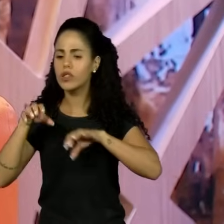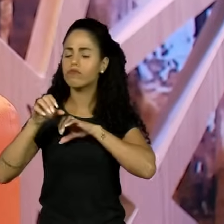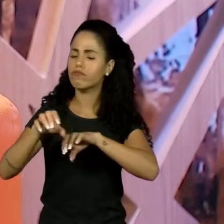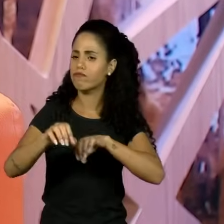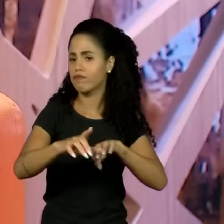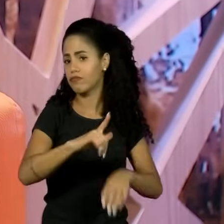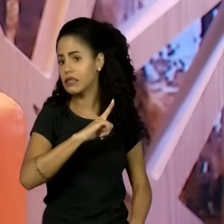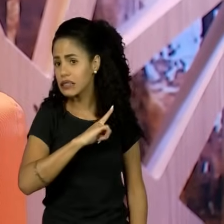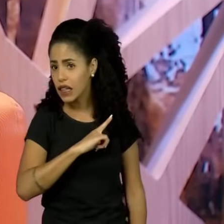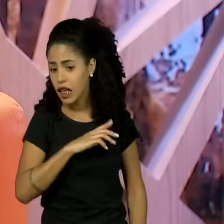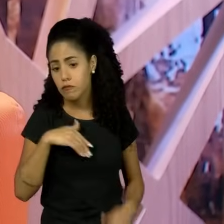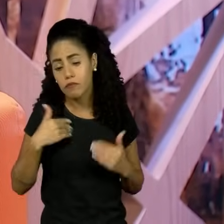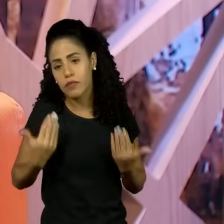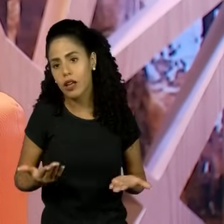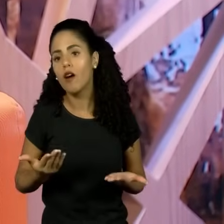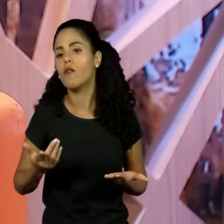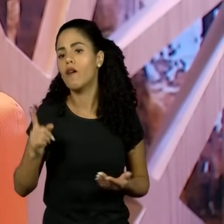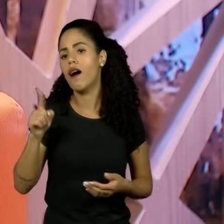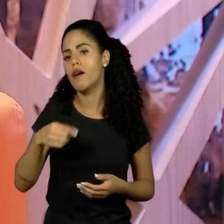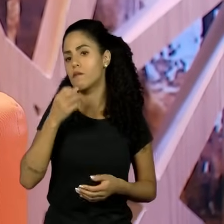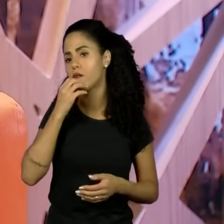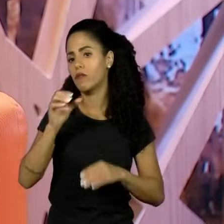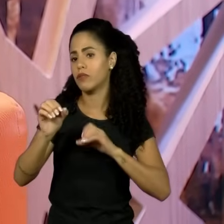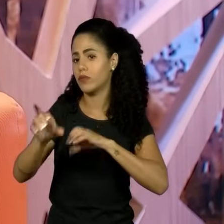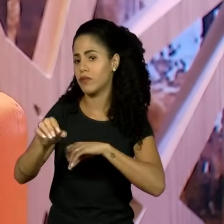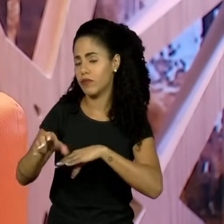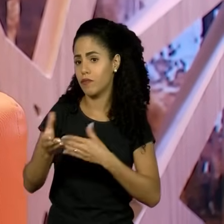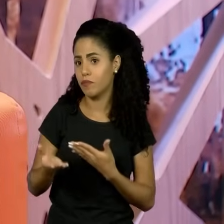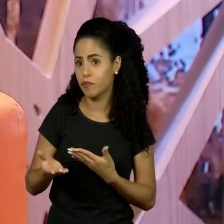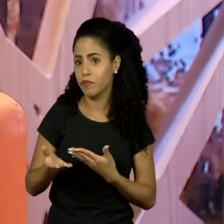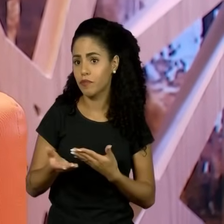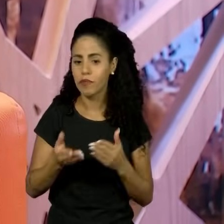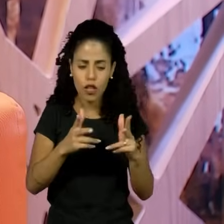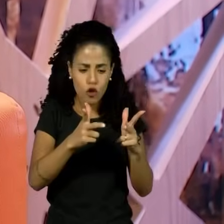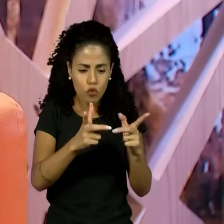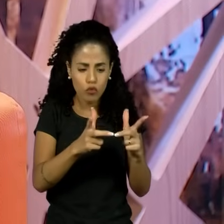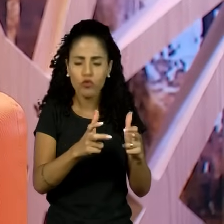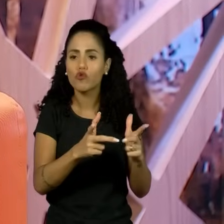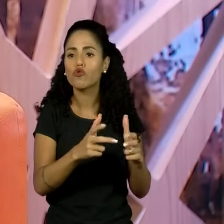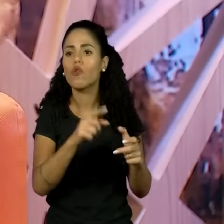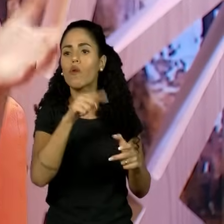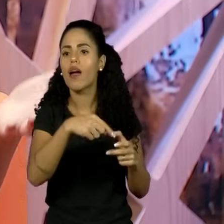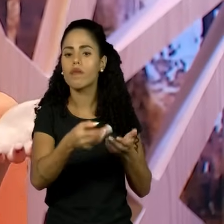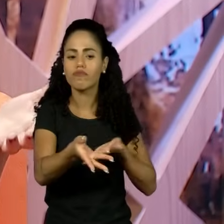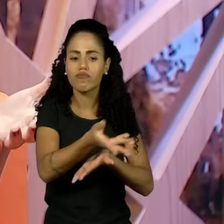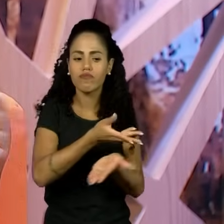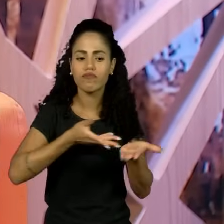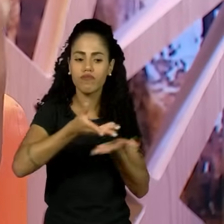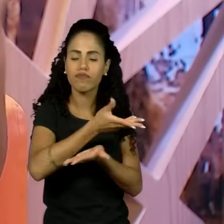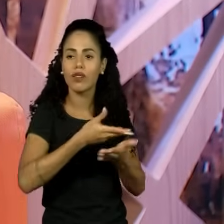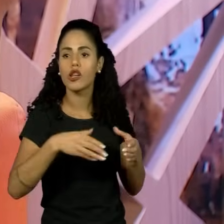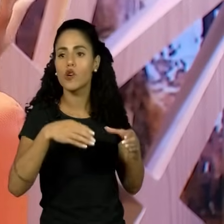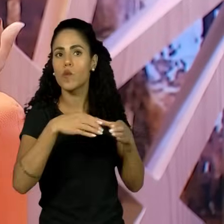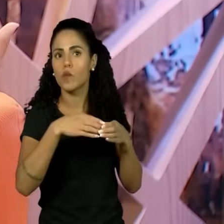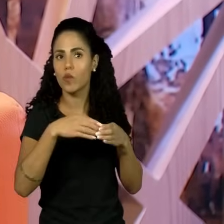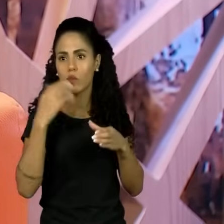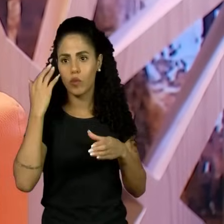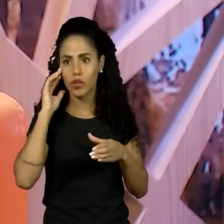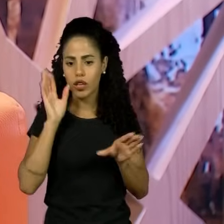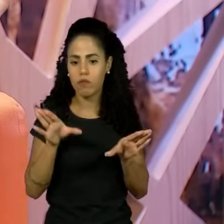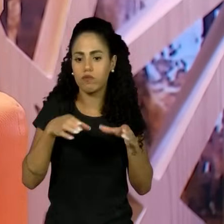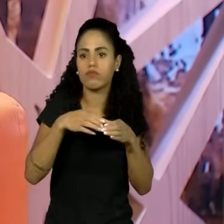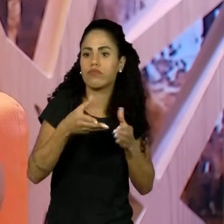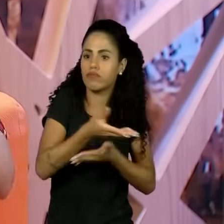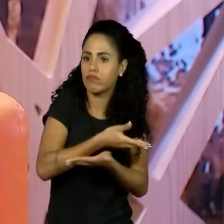interativa e etc. Então não seria diferente na educação. O jogo, ele é um espaço de encontro. Ele é um círculo mágico, como o Huizinga fala no